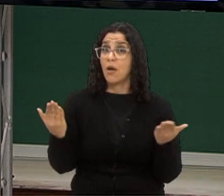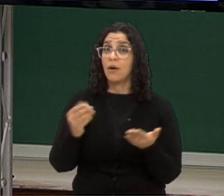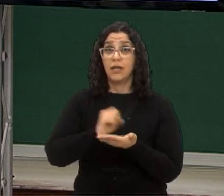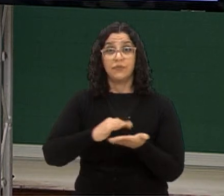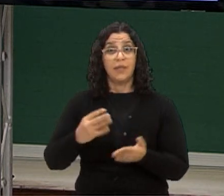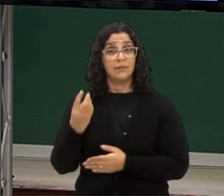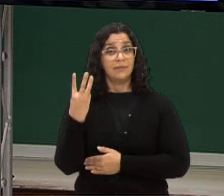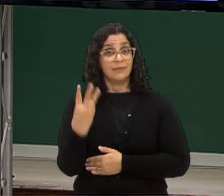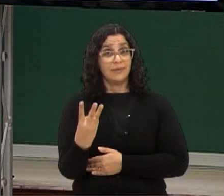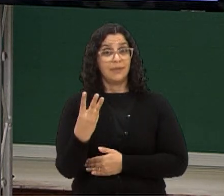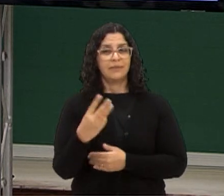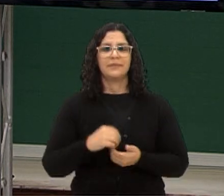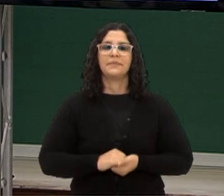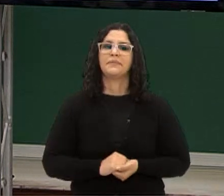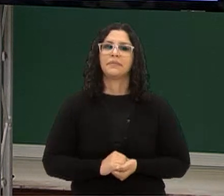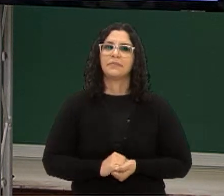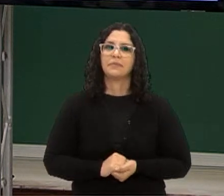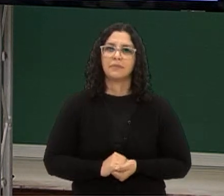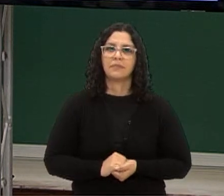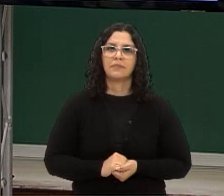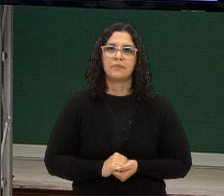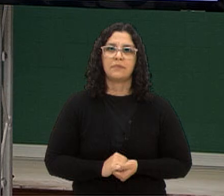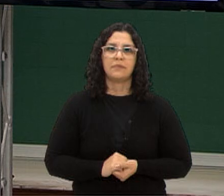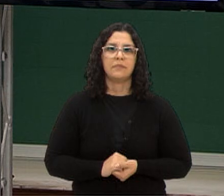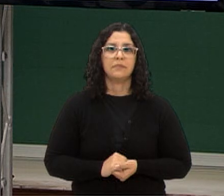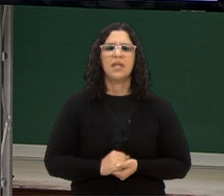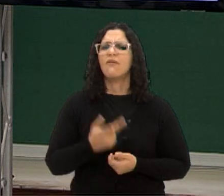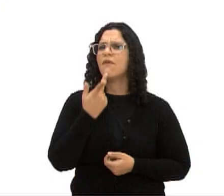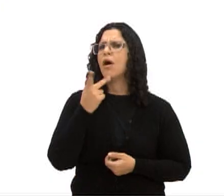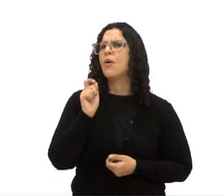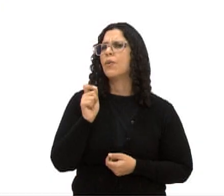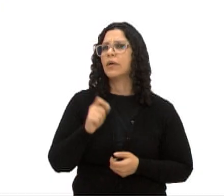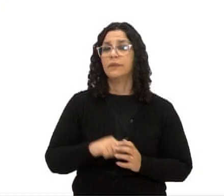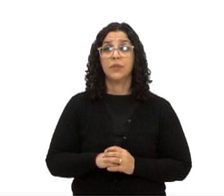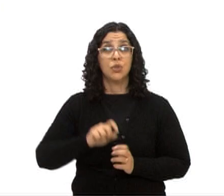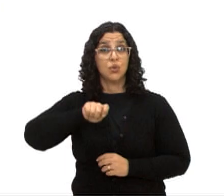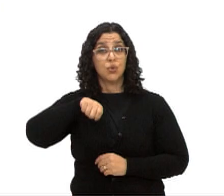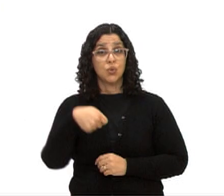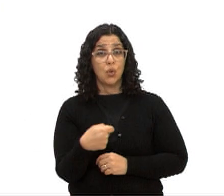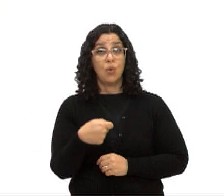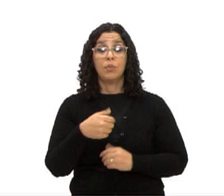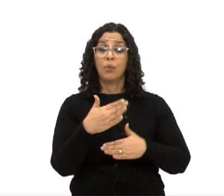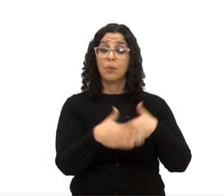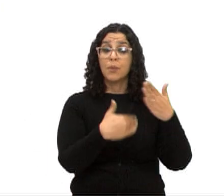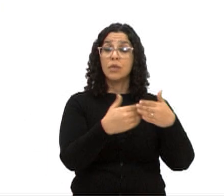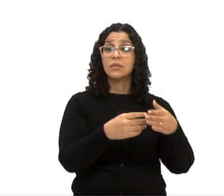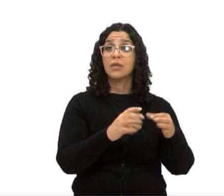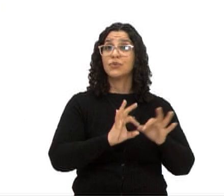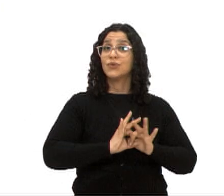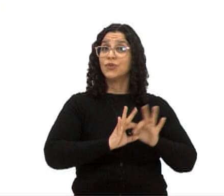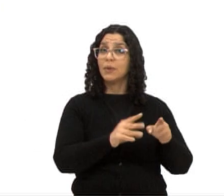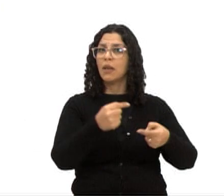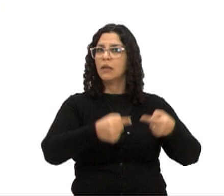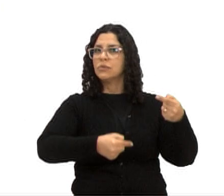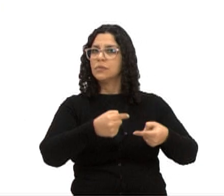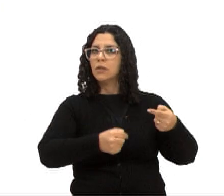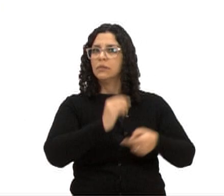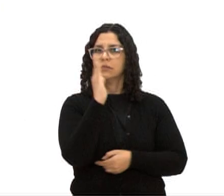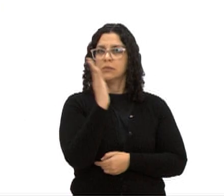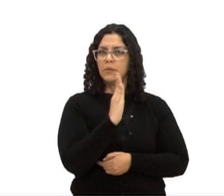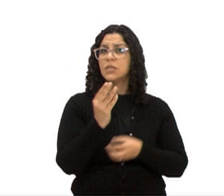E agora nós temos a atividade número 3, que diz assim: em relação ao processo de emancipação política do